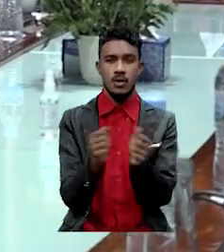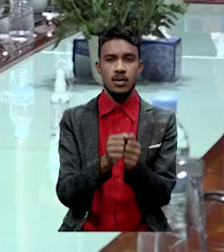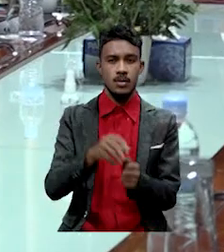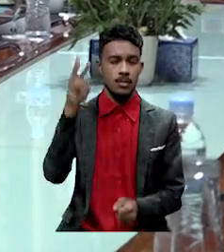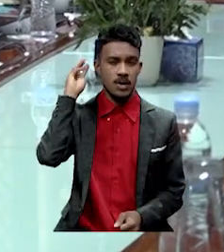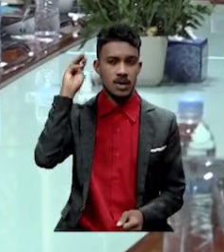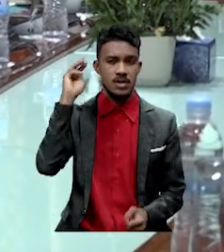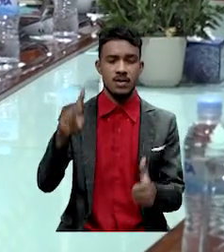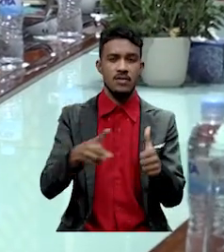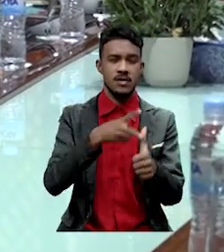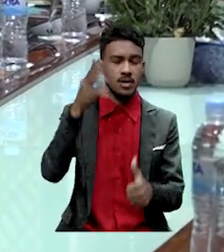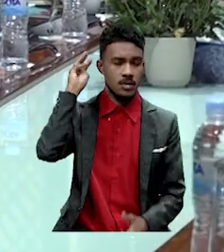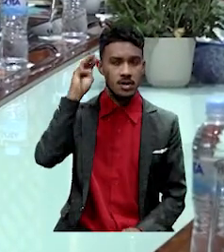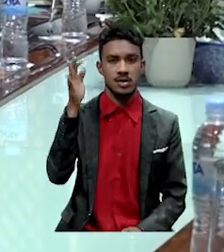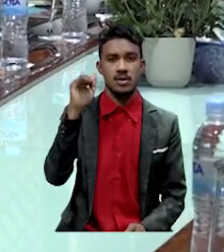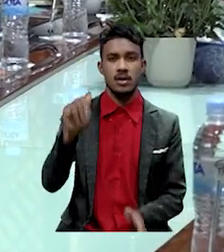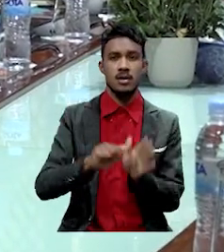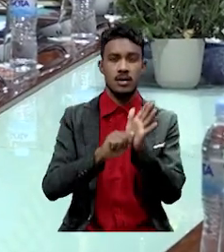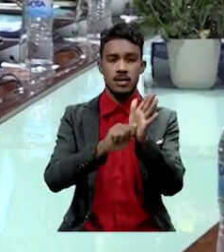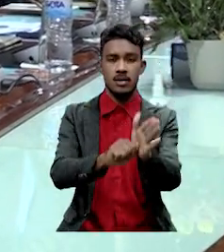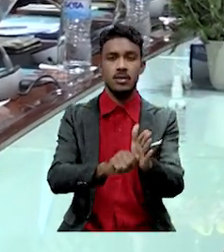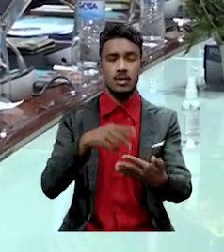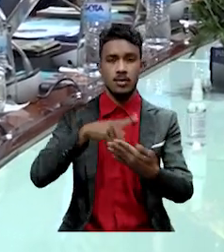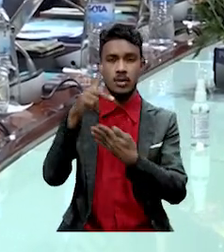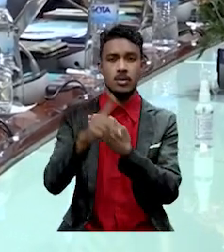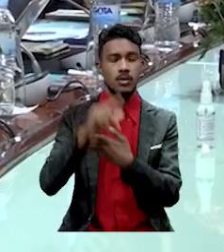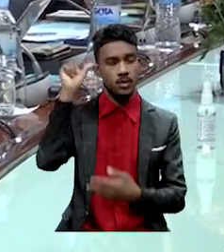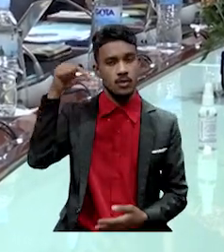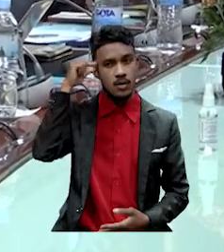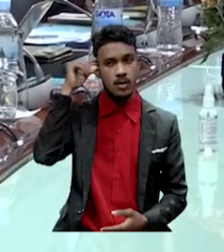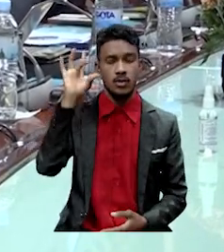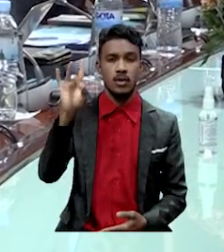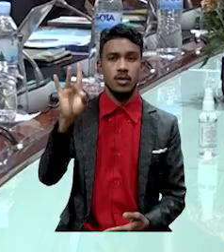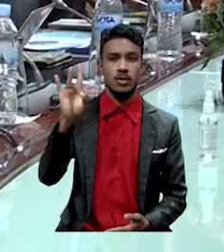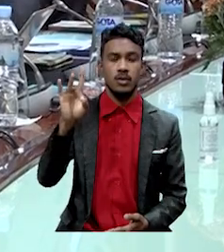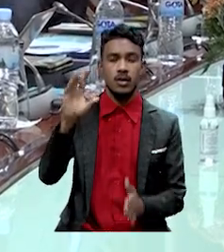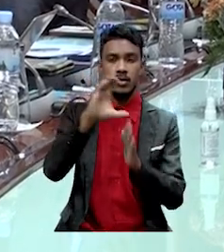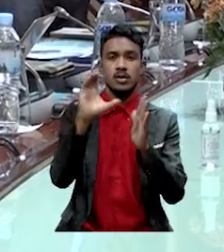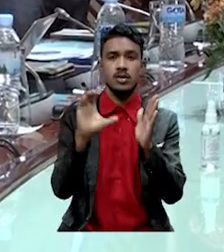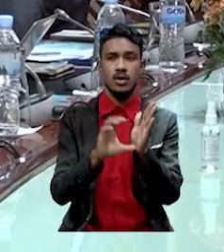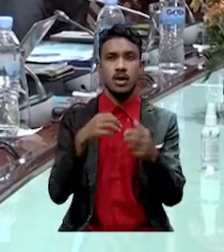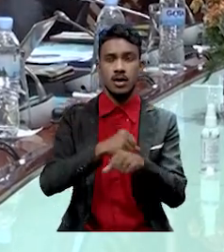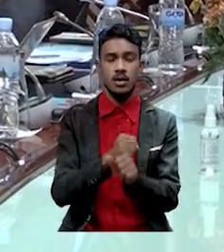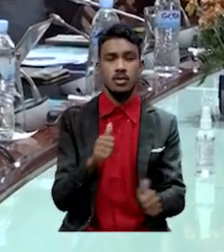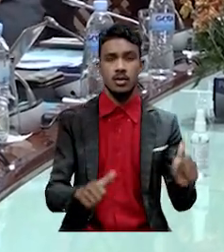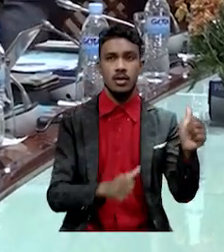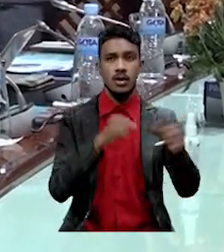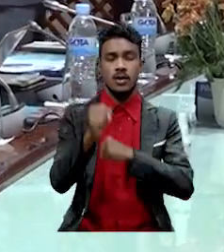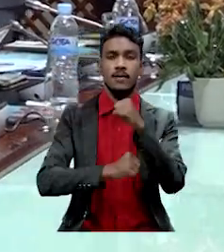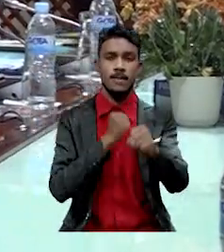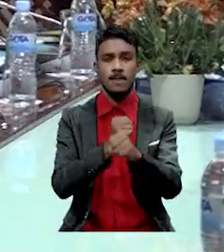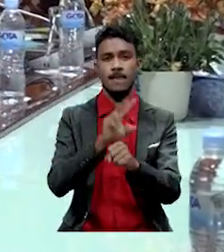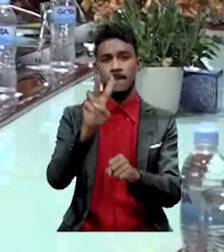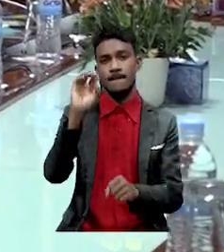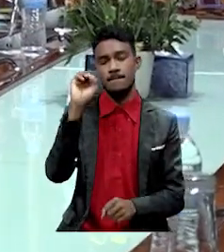vice-ministro Sira, apresenta programa prioridade 8º Governo Constitucional, nebato implementa e atinare o ruaruan Lourecentolo